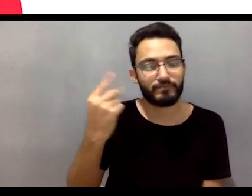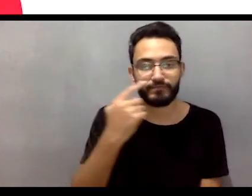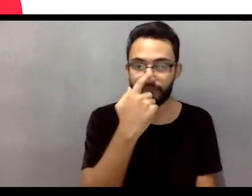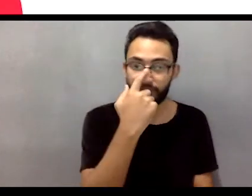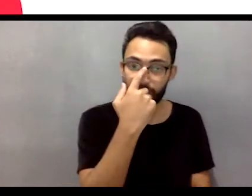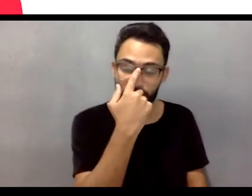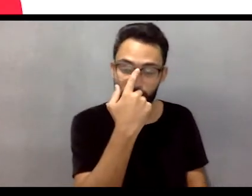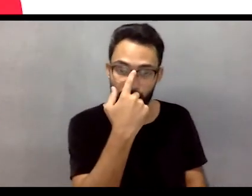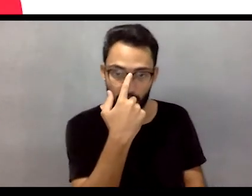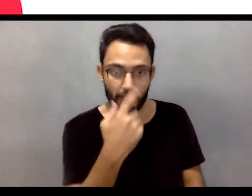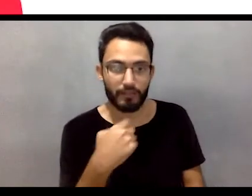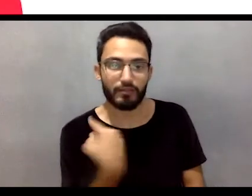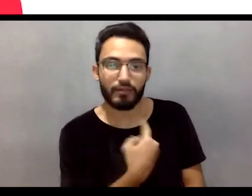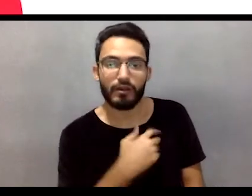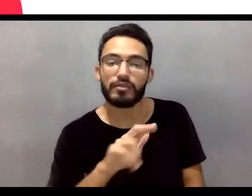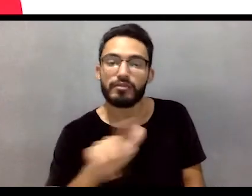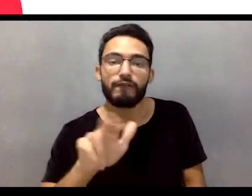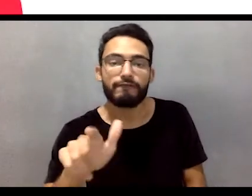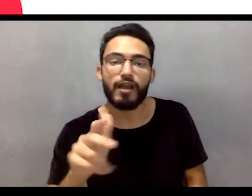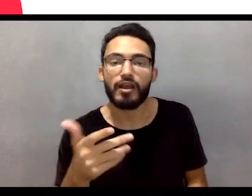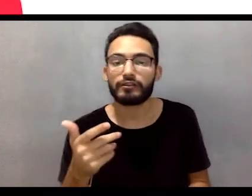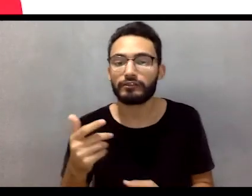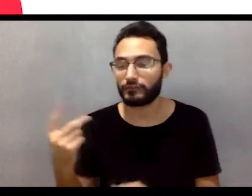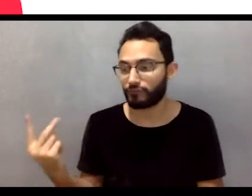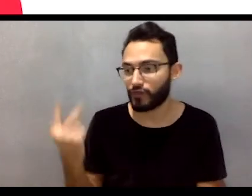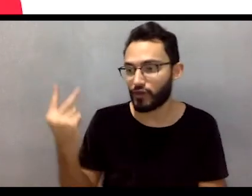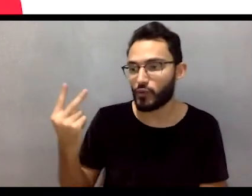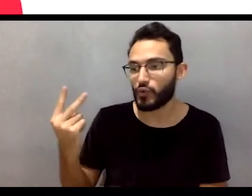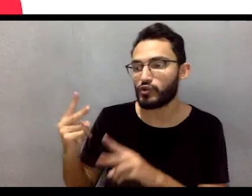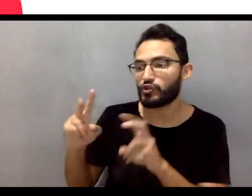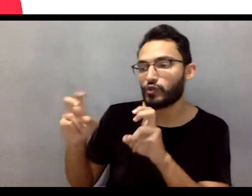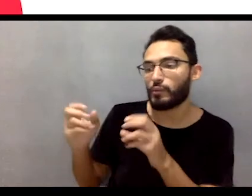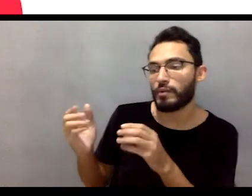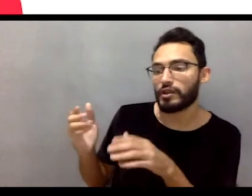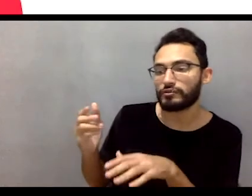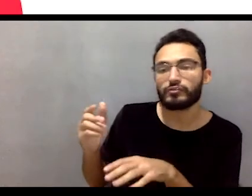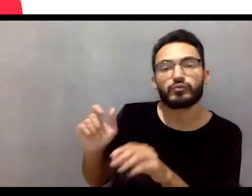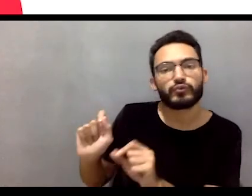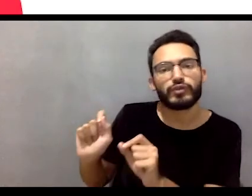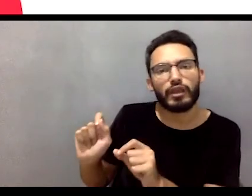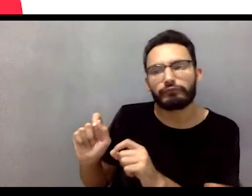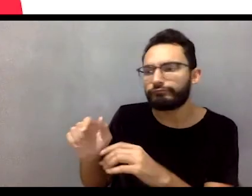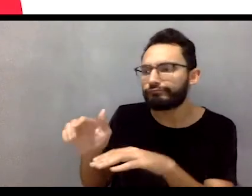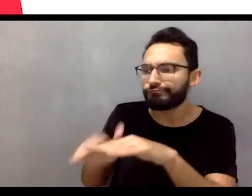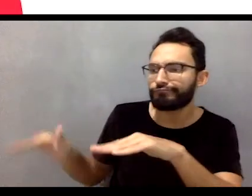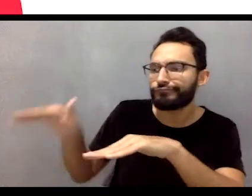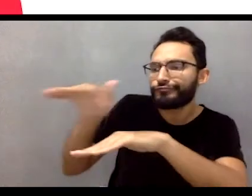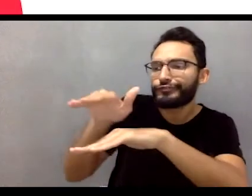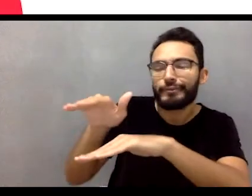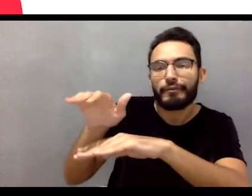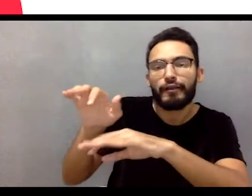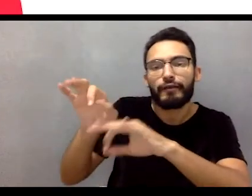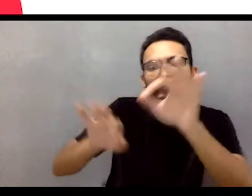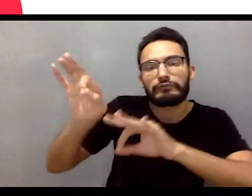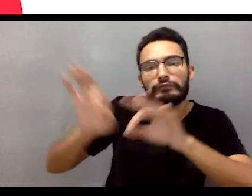não vai fazer a engenharia de valor em cima do direcionador de negócio. A gente vai fazer num item menor,